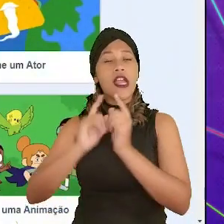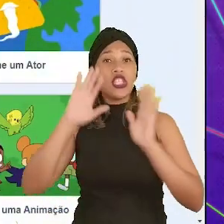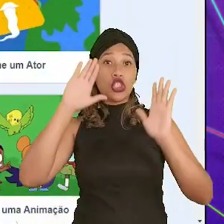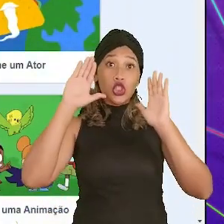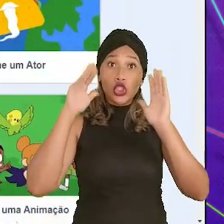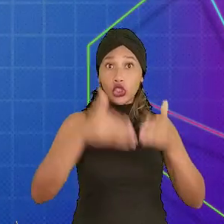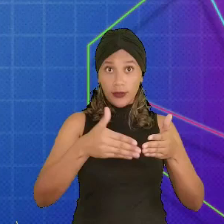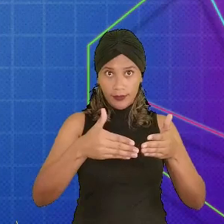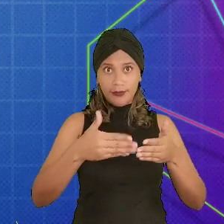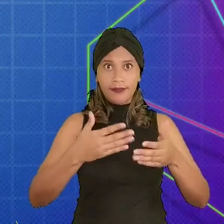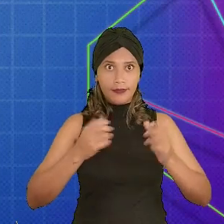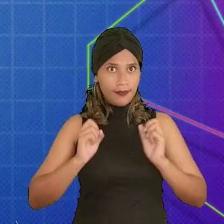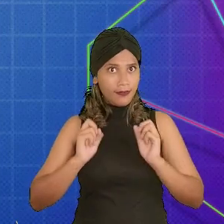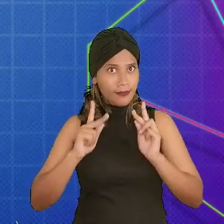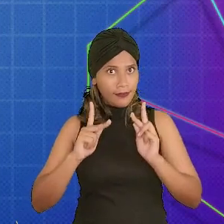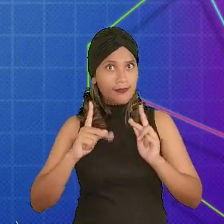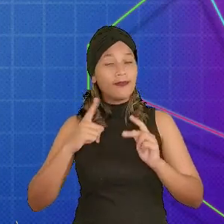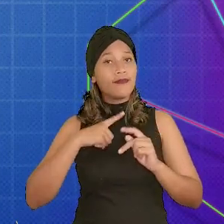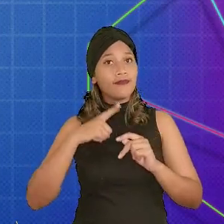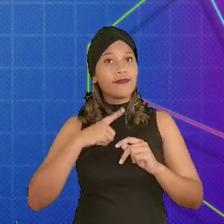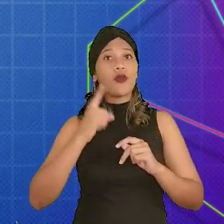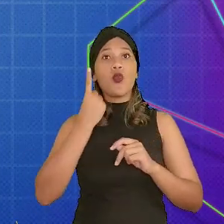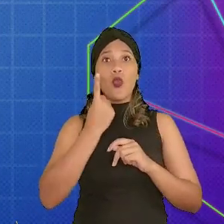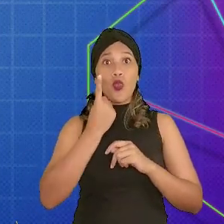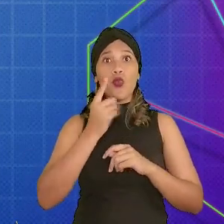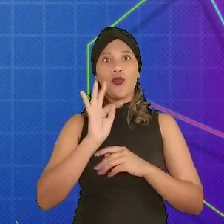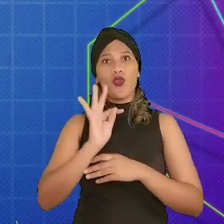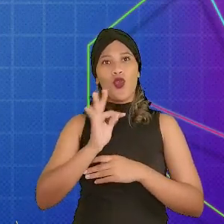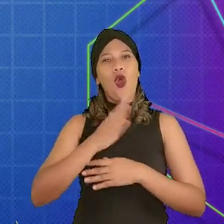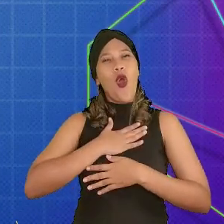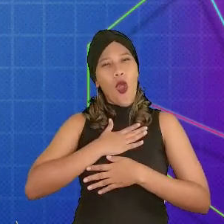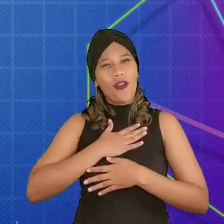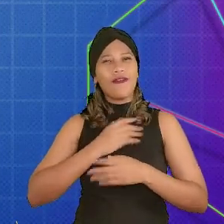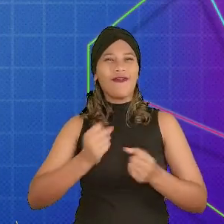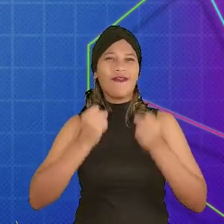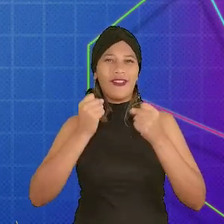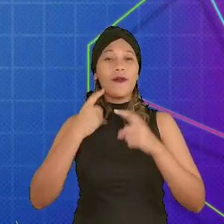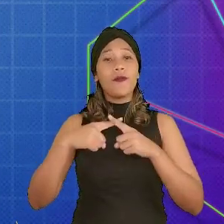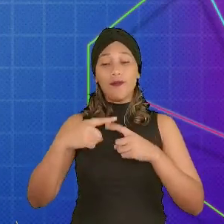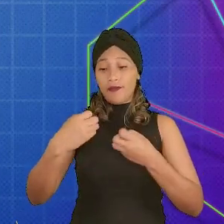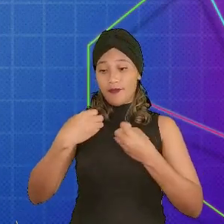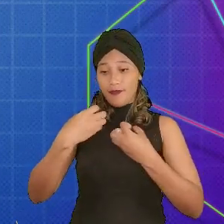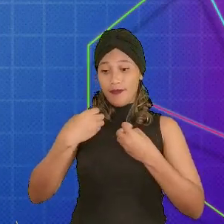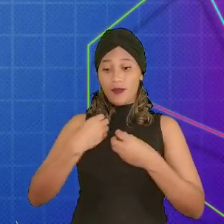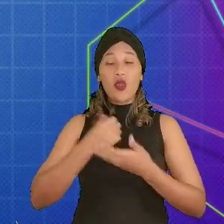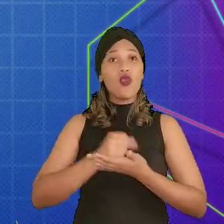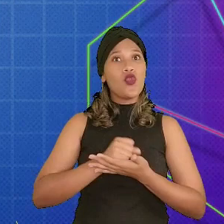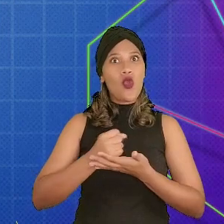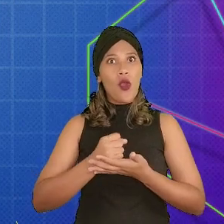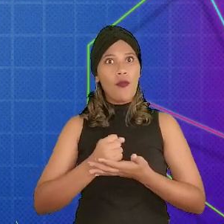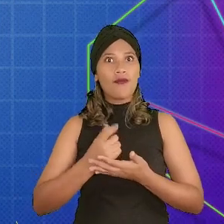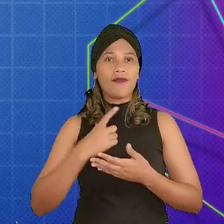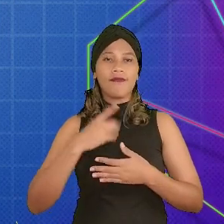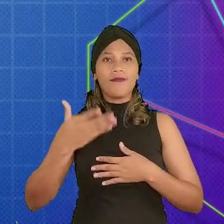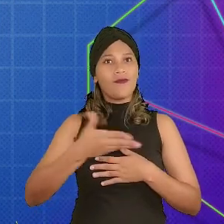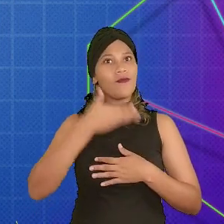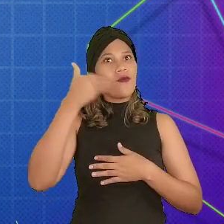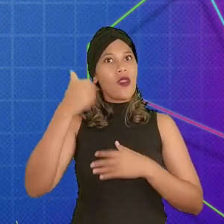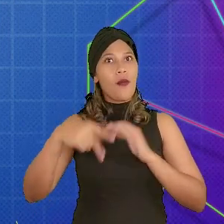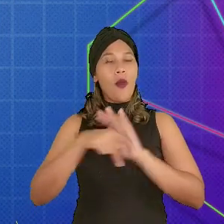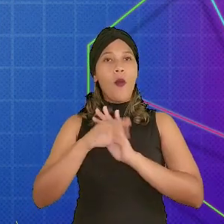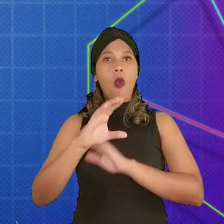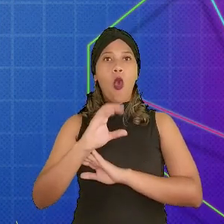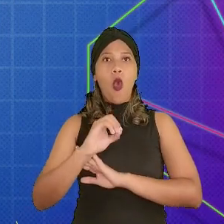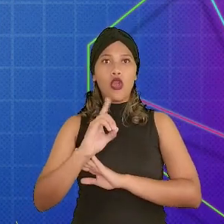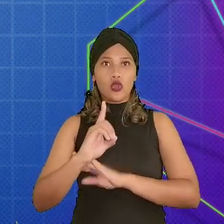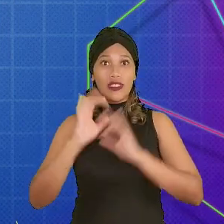algo específico do Scratch. Tem um desses tutoriais que eu gosto muito, porque ele ensina pra gente um jogo que, com as melhorias